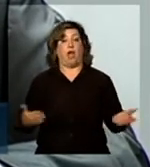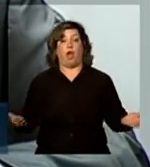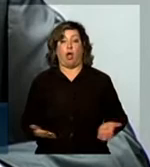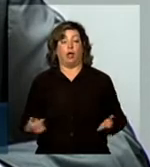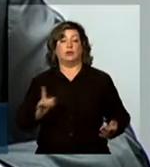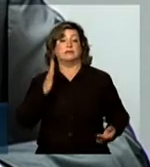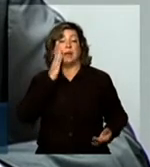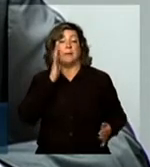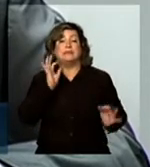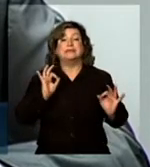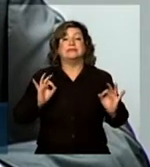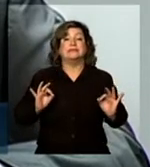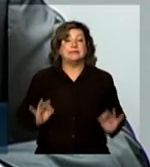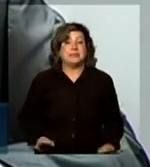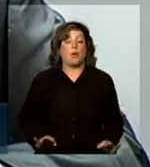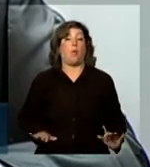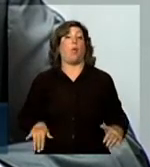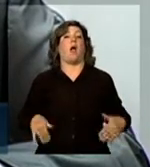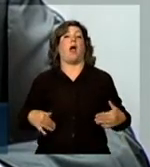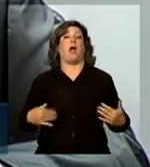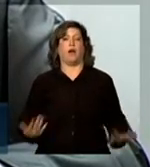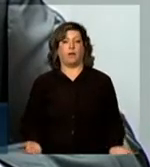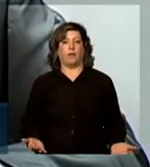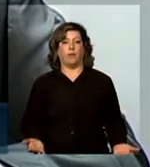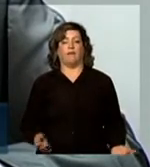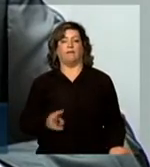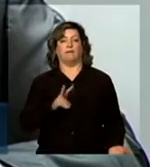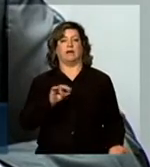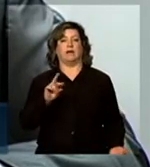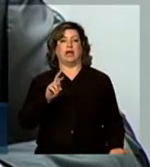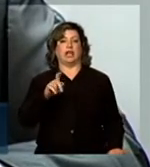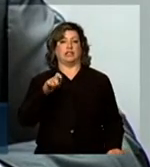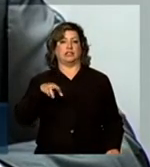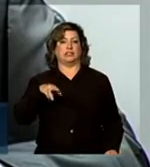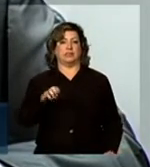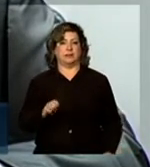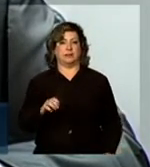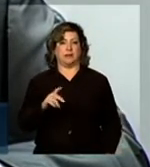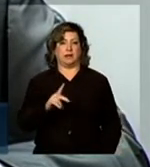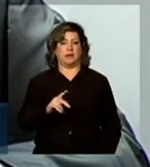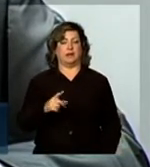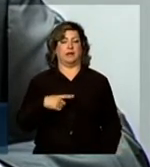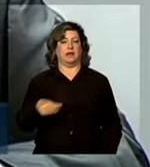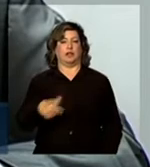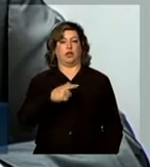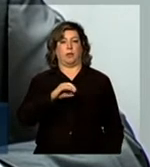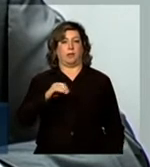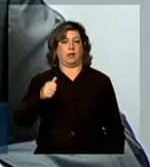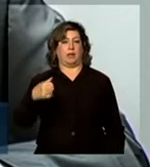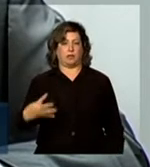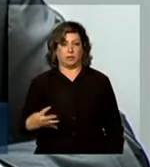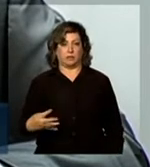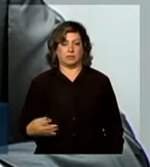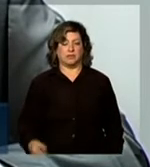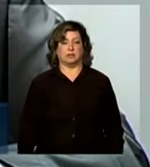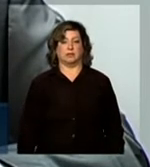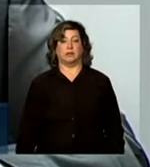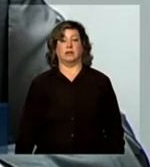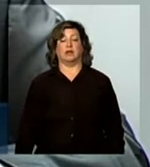sabemos exatamente qual vai ser o regime pluviométrico de 2014. Nós